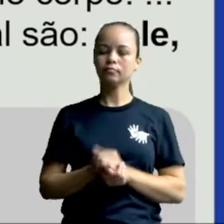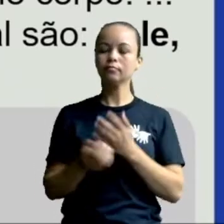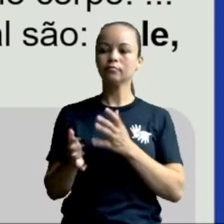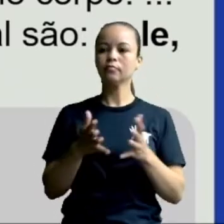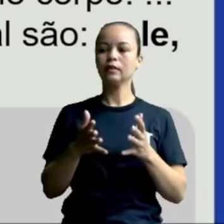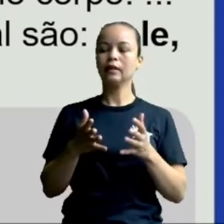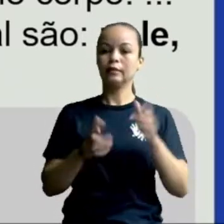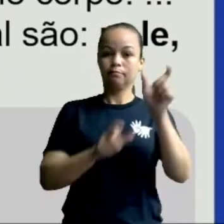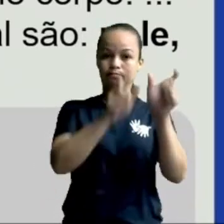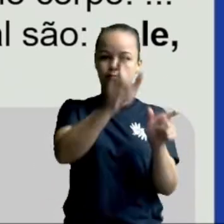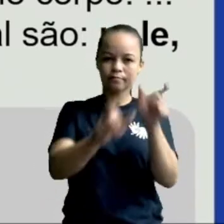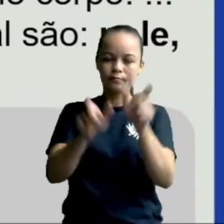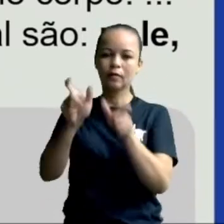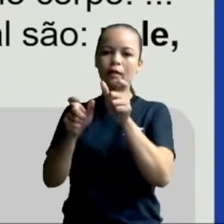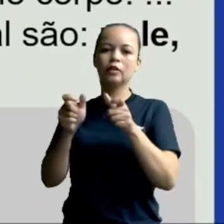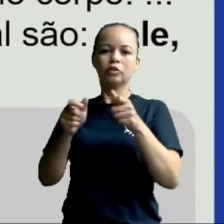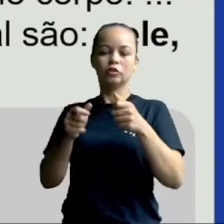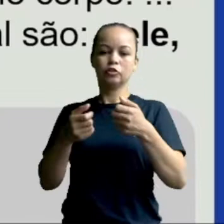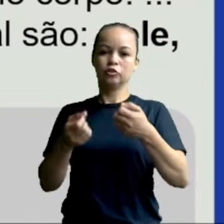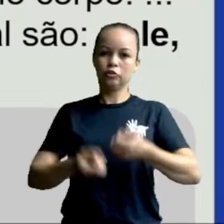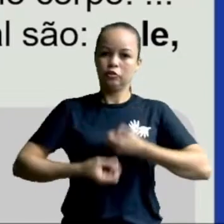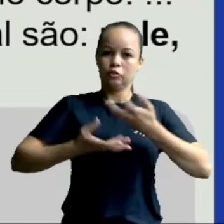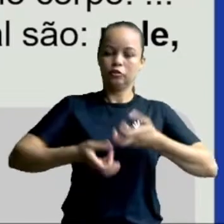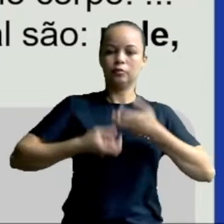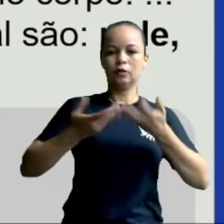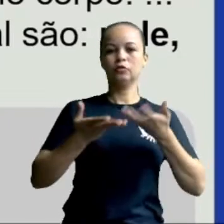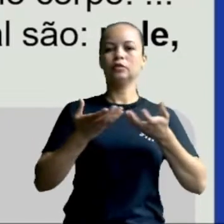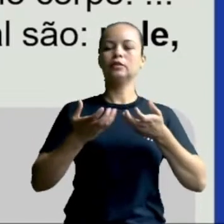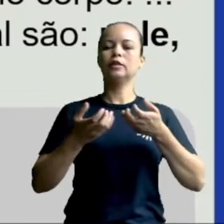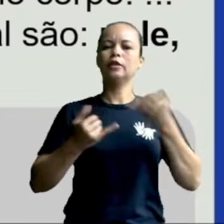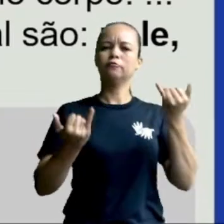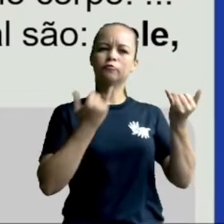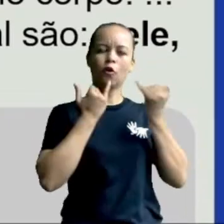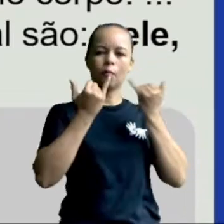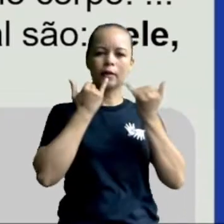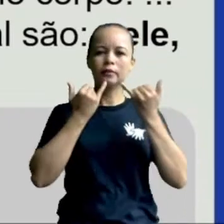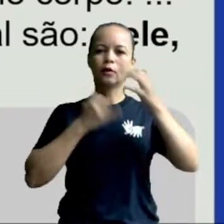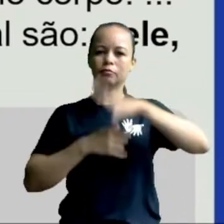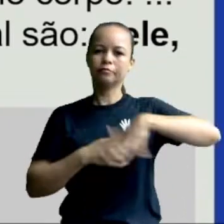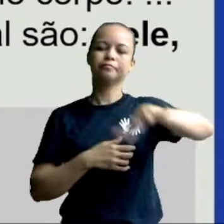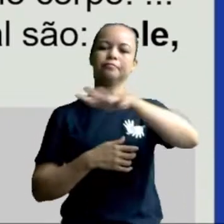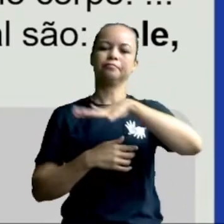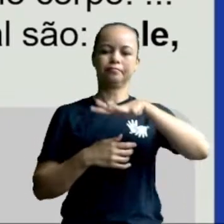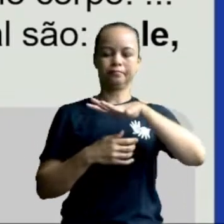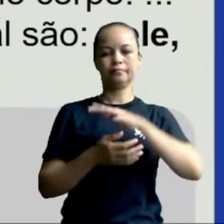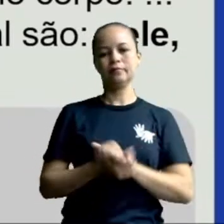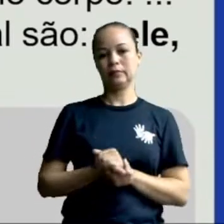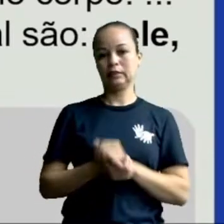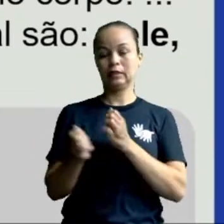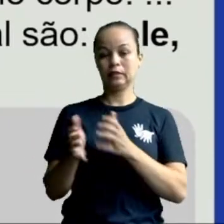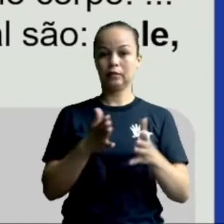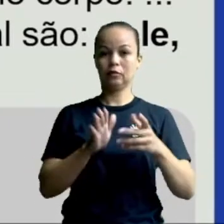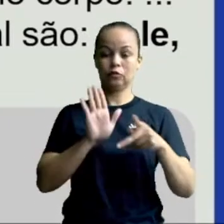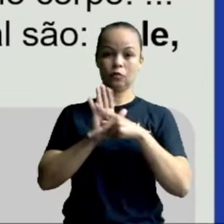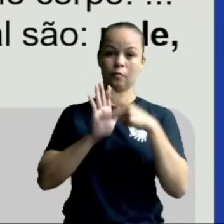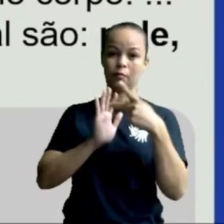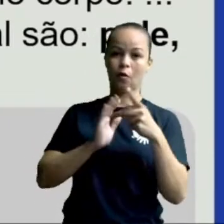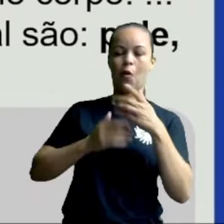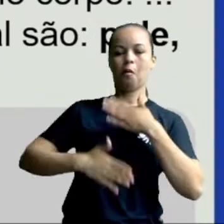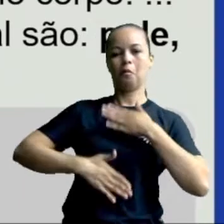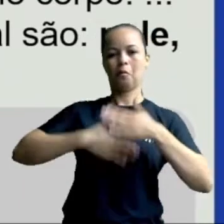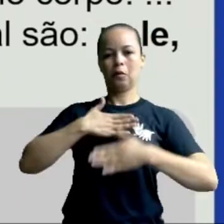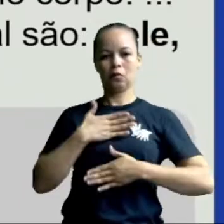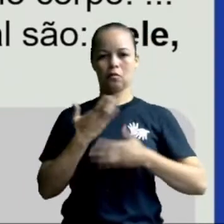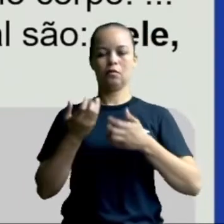o indivíduo capta estímulos e informações do ambiente, que é acerca do seu próprio corpo. Então, o